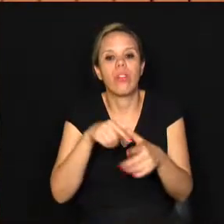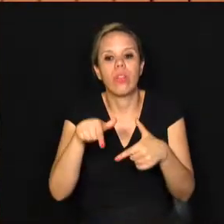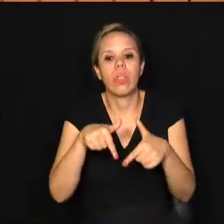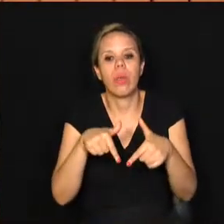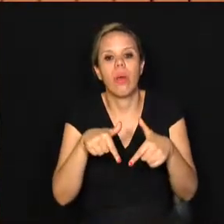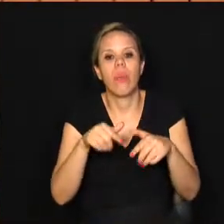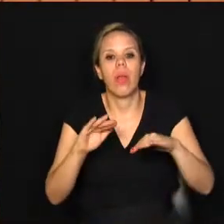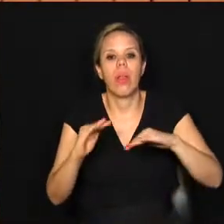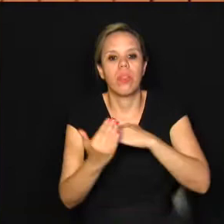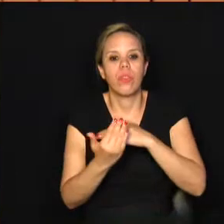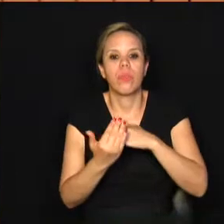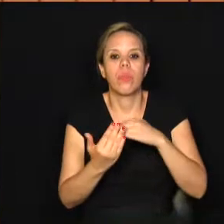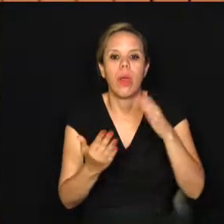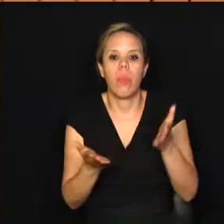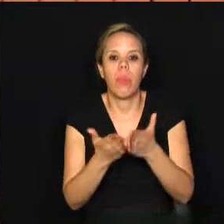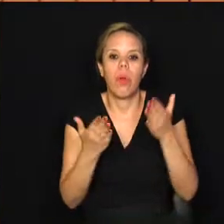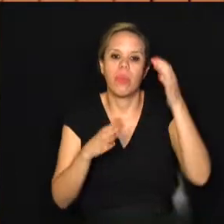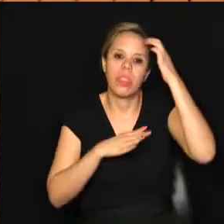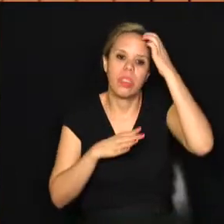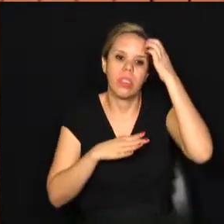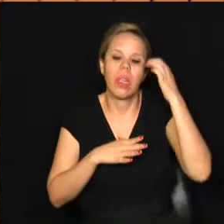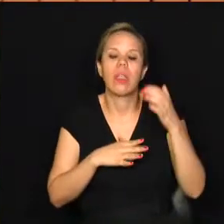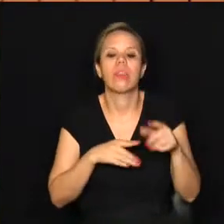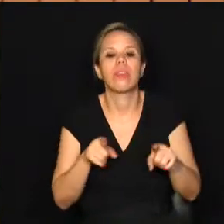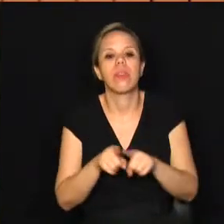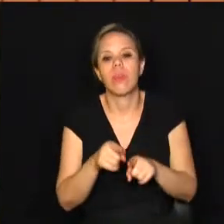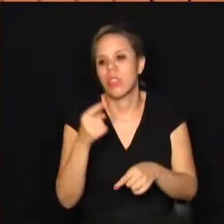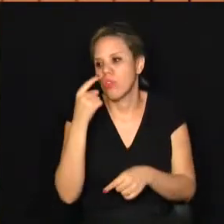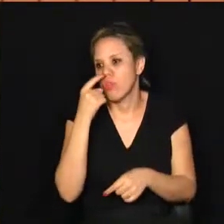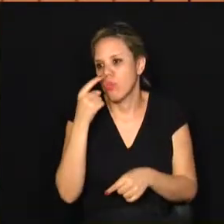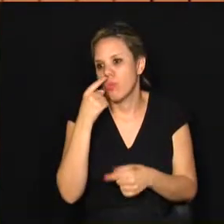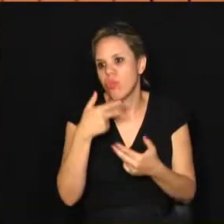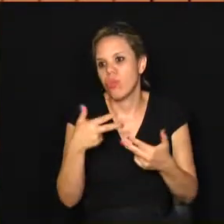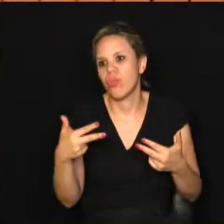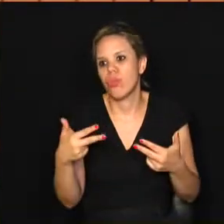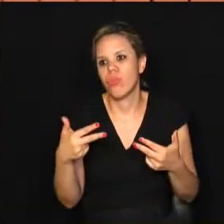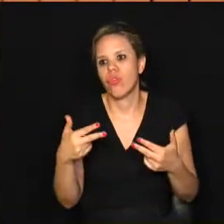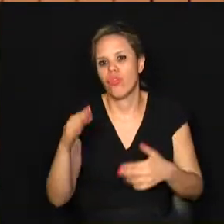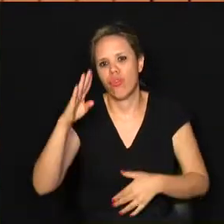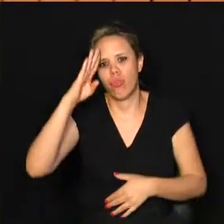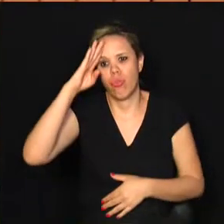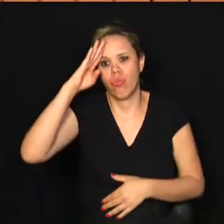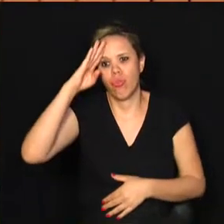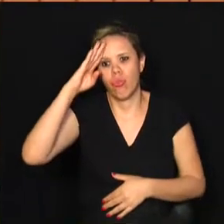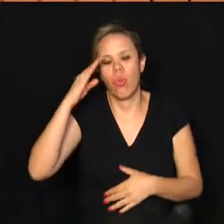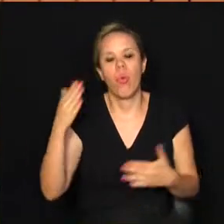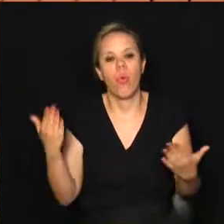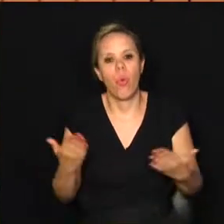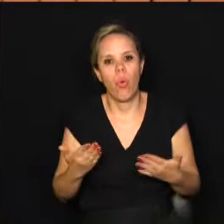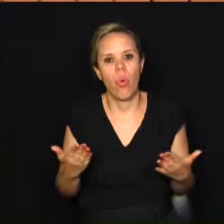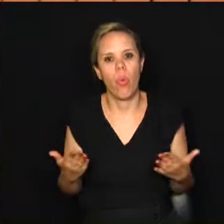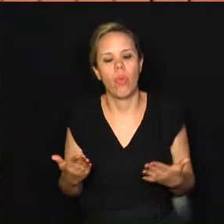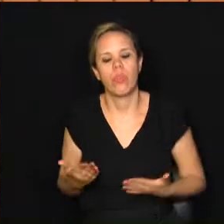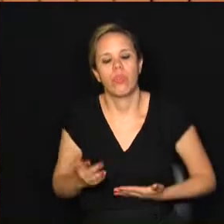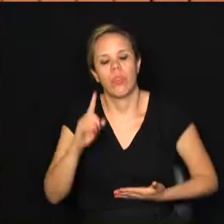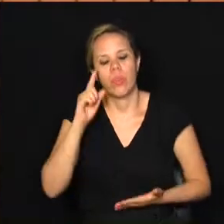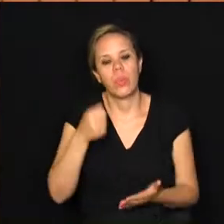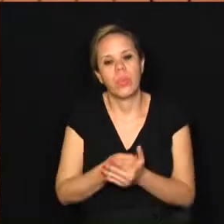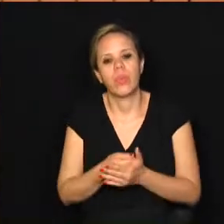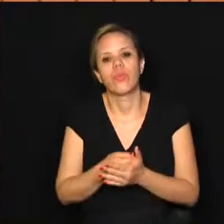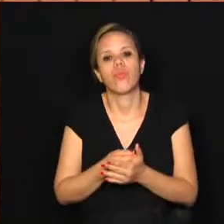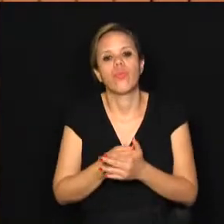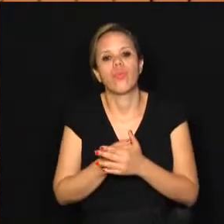da cidade e a intransigência dos generais, hoje que comandam a agência do